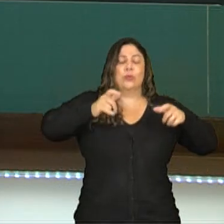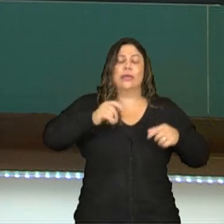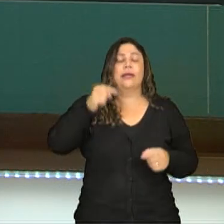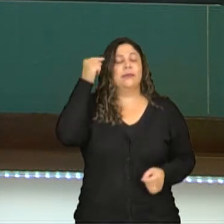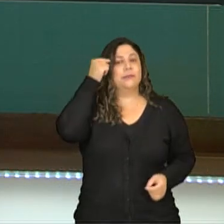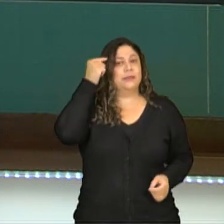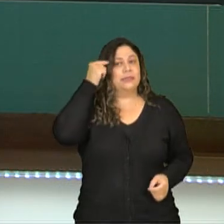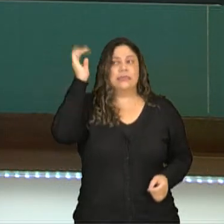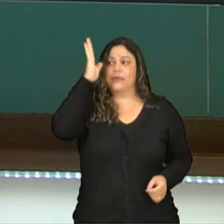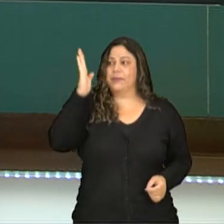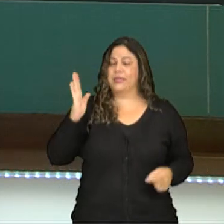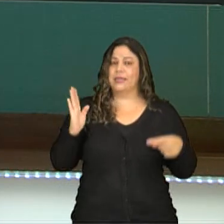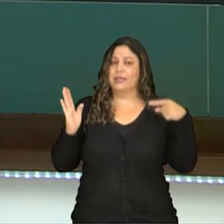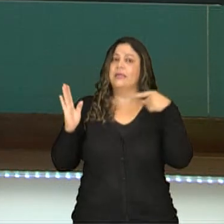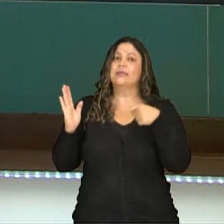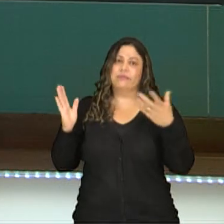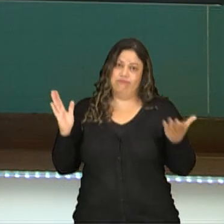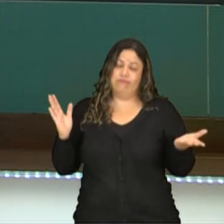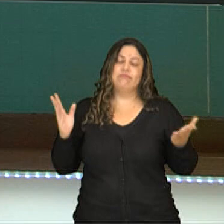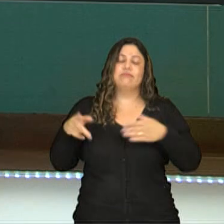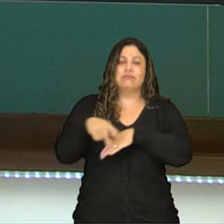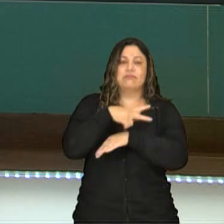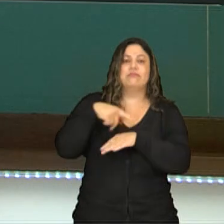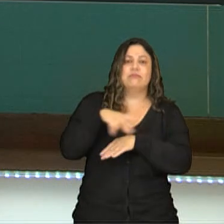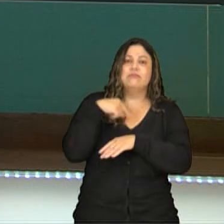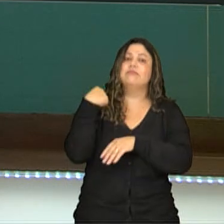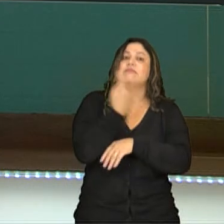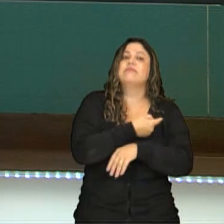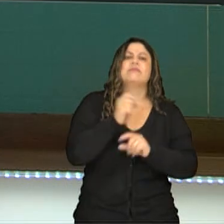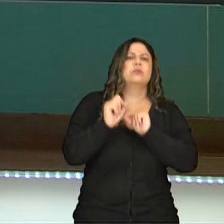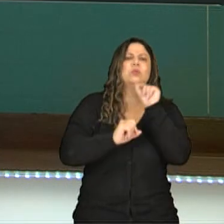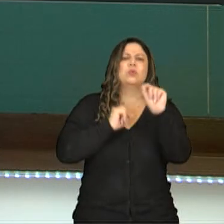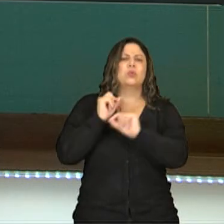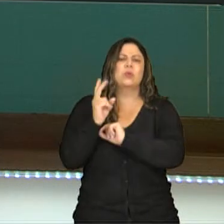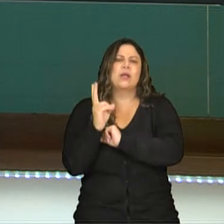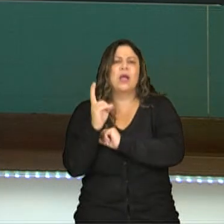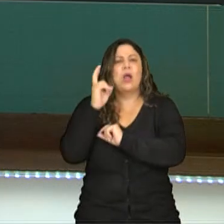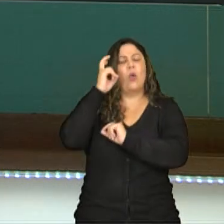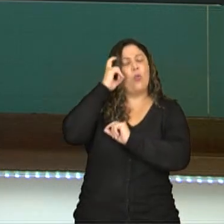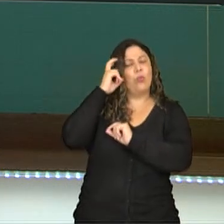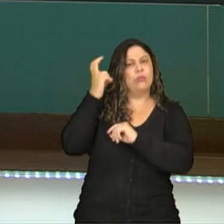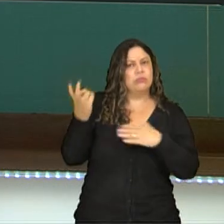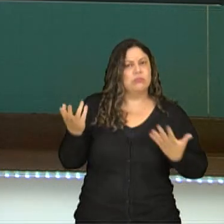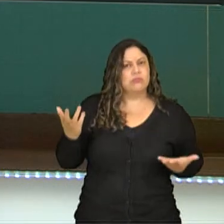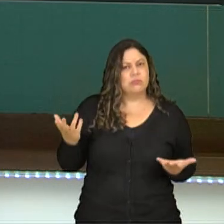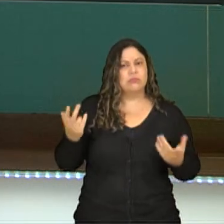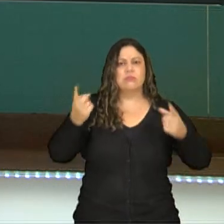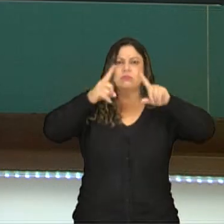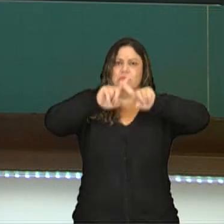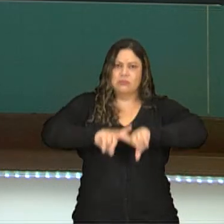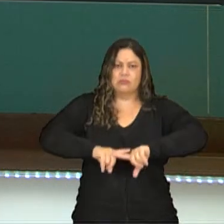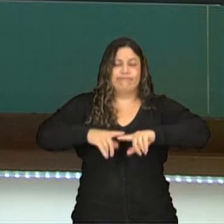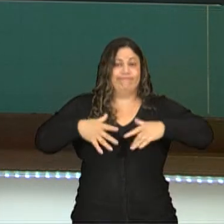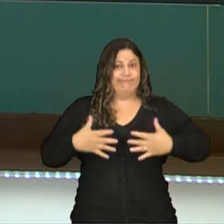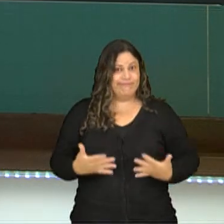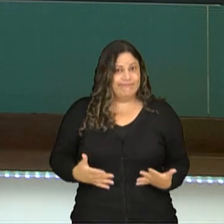uma forma, né, Brasil, nosso país, qual que é a cultura corporal do movimento com relação ao esporte do nosso